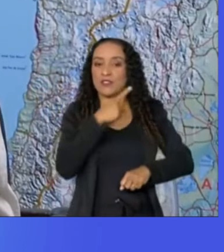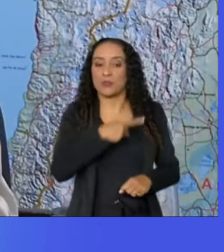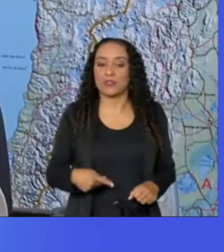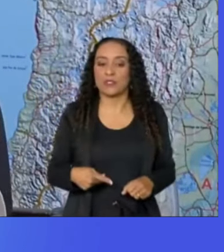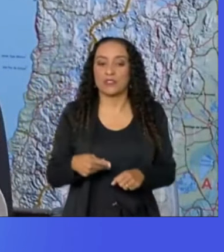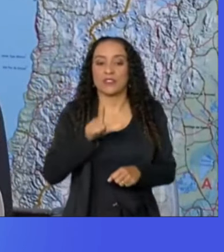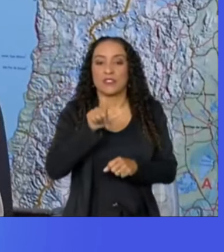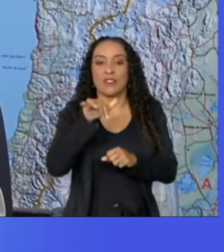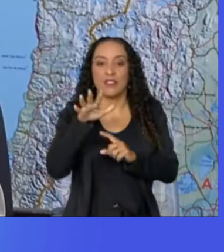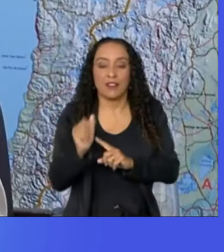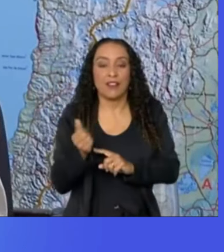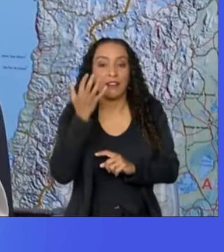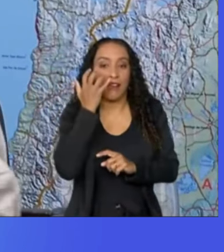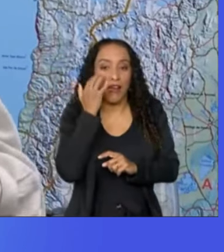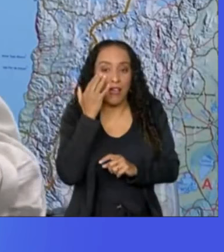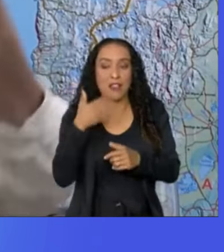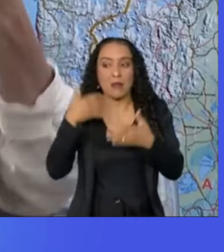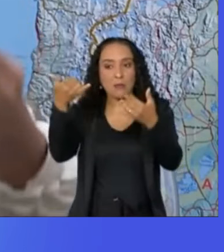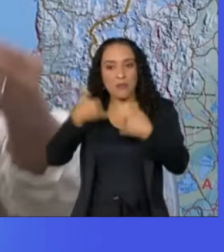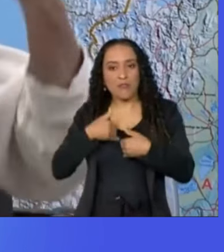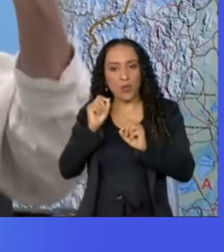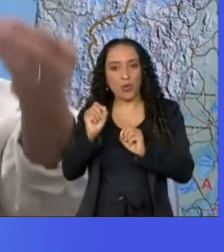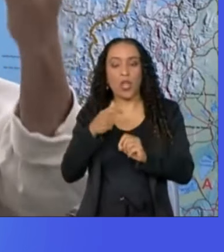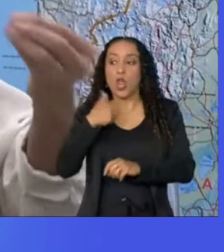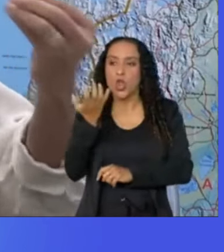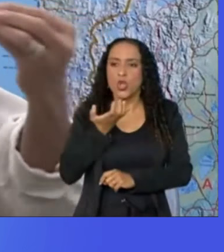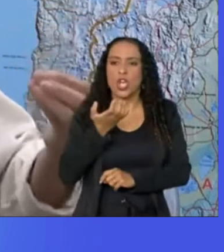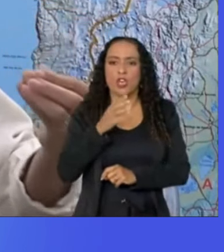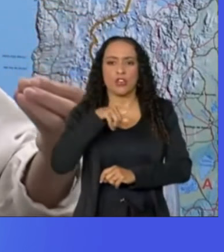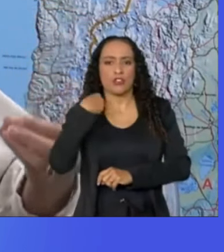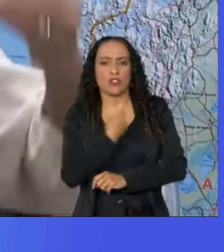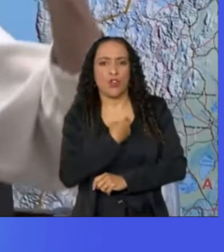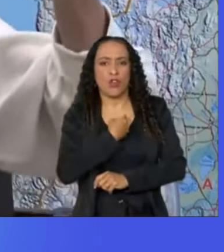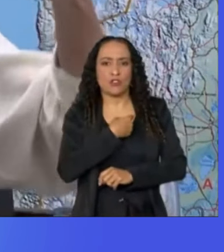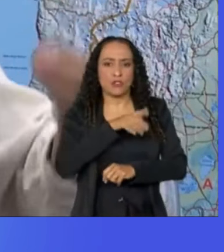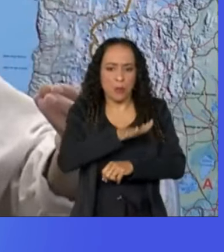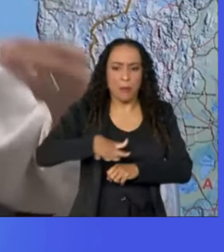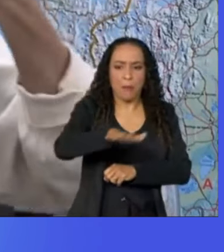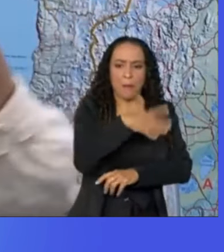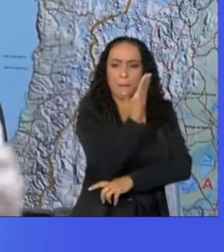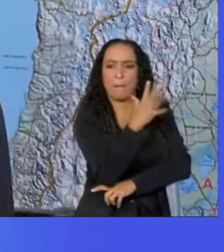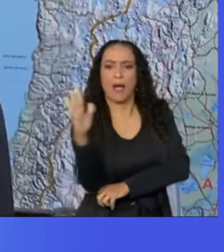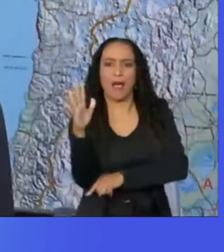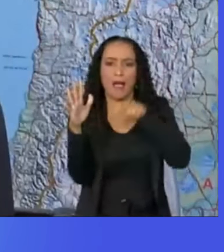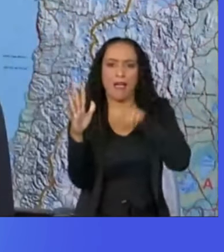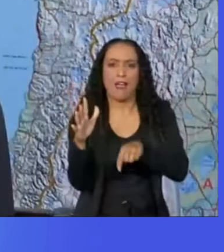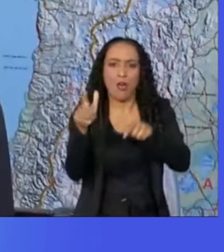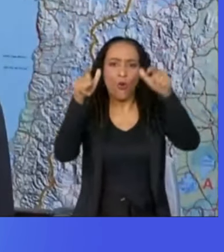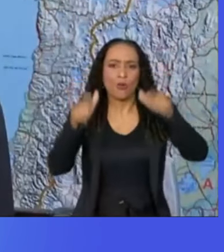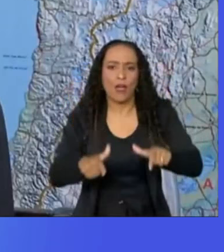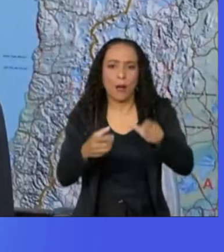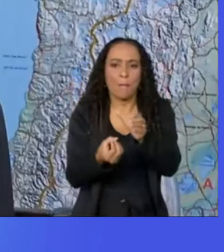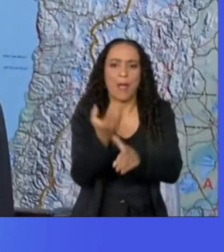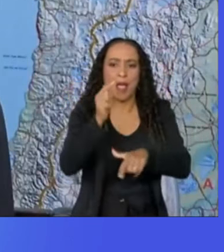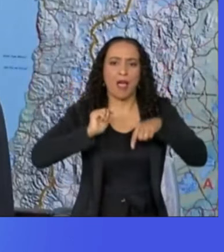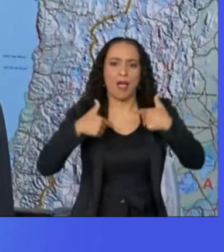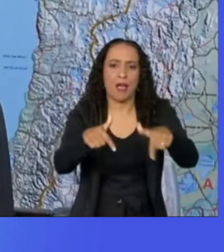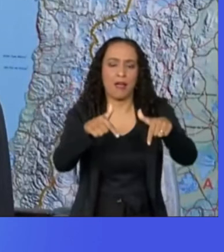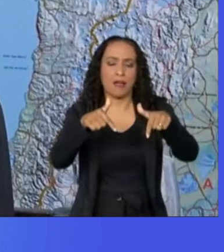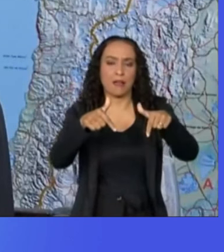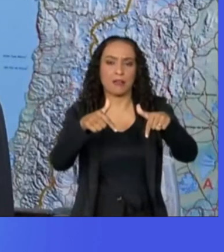Lira que me disse Marina eu quero que os nossos parques virem um espaço de gerar emprego